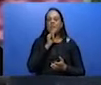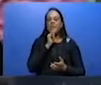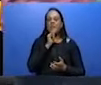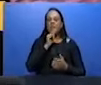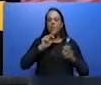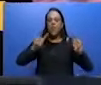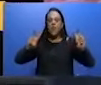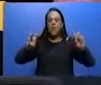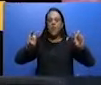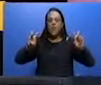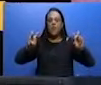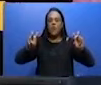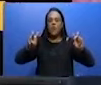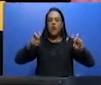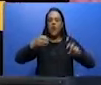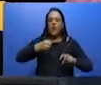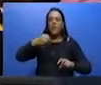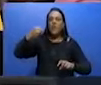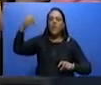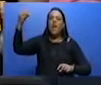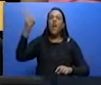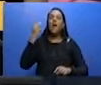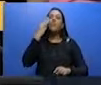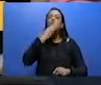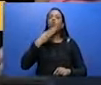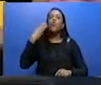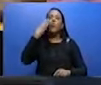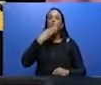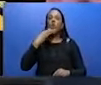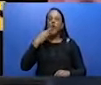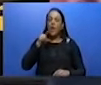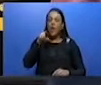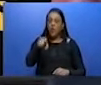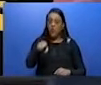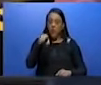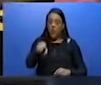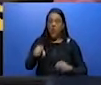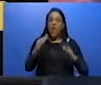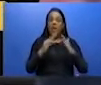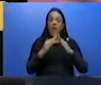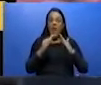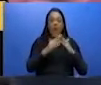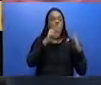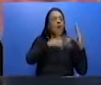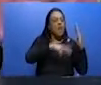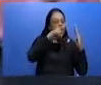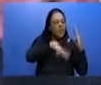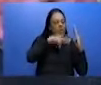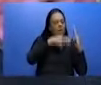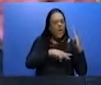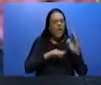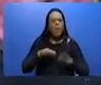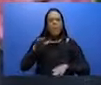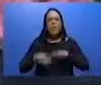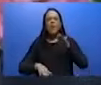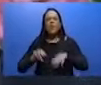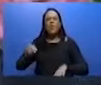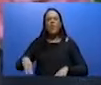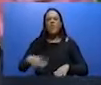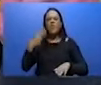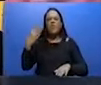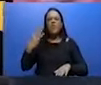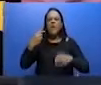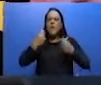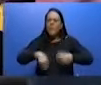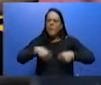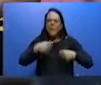não vou ler tudo, porque vocês têm que fazer essa leitura. Leiam umas 3 vezes, pessoal, são 2 parágrafos. Vocês têm